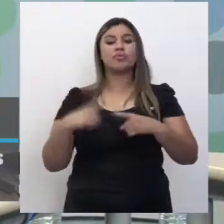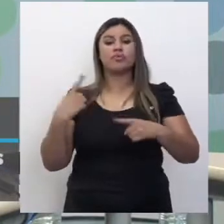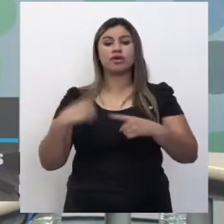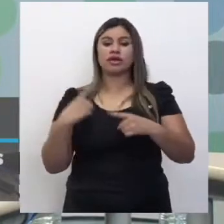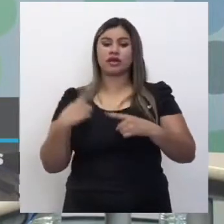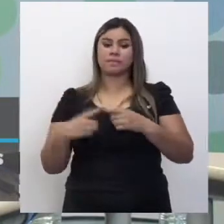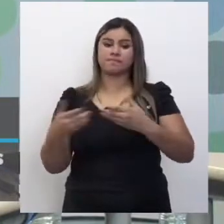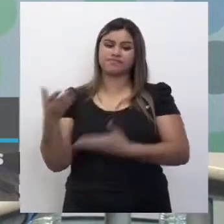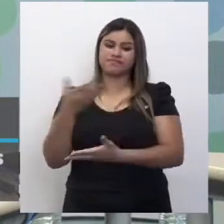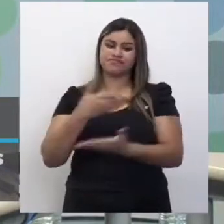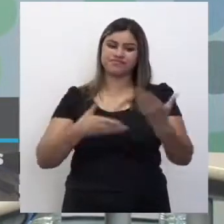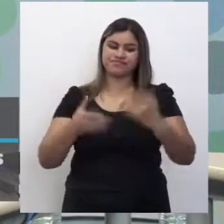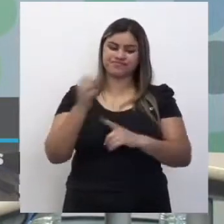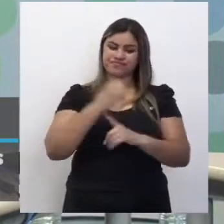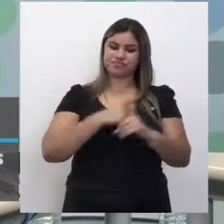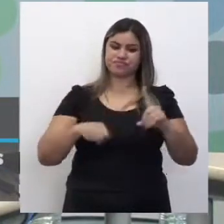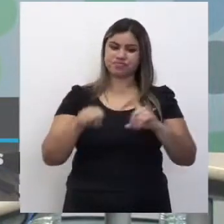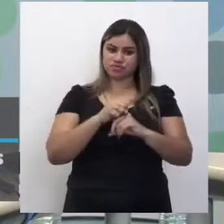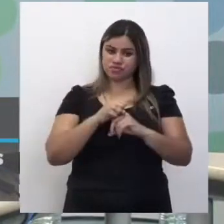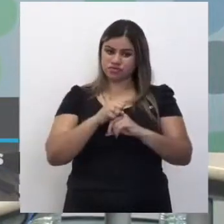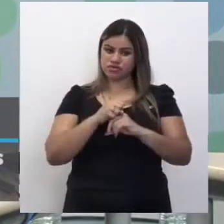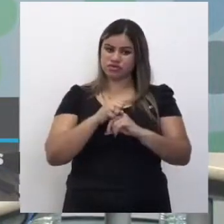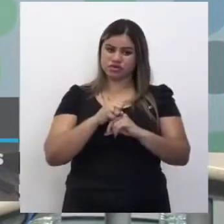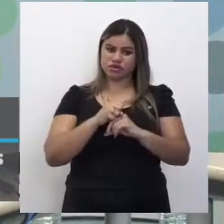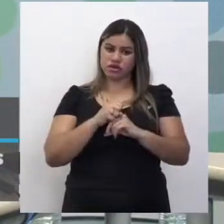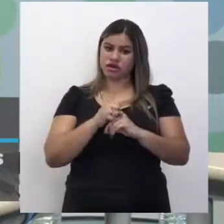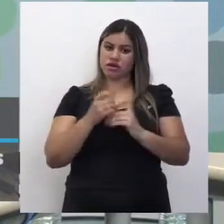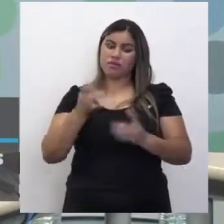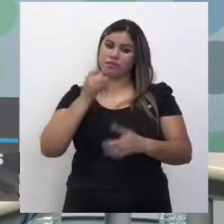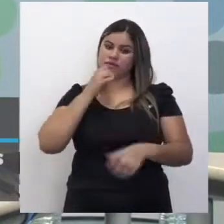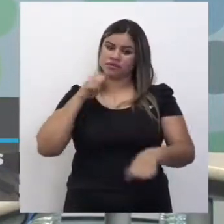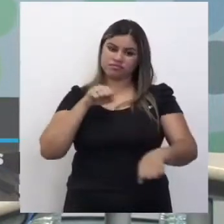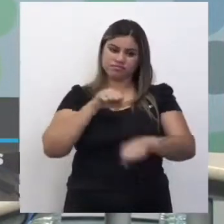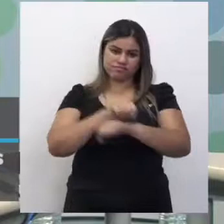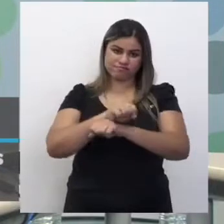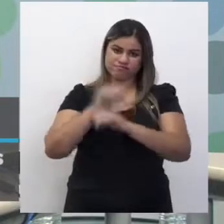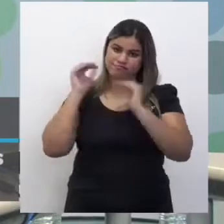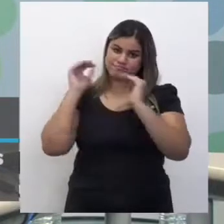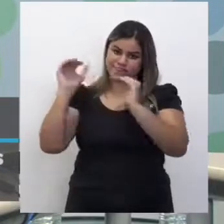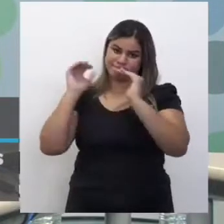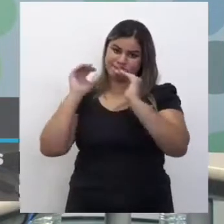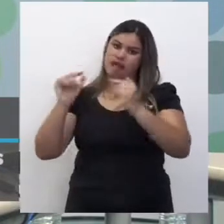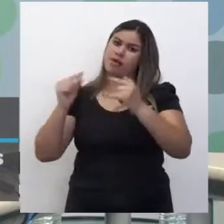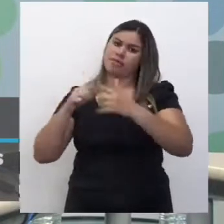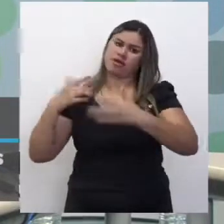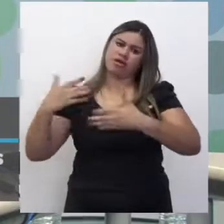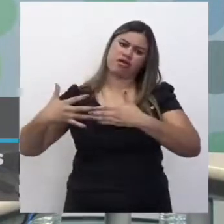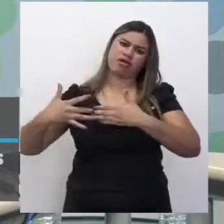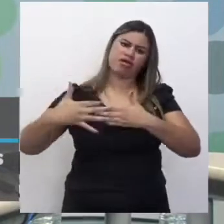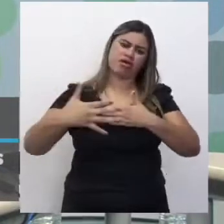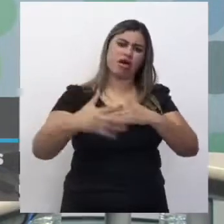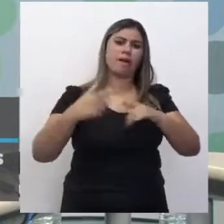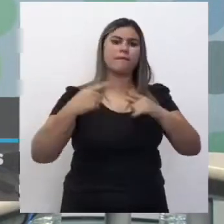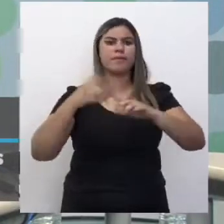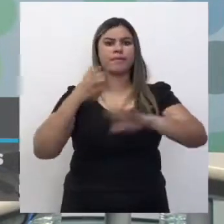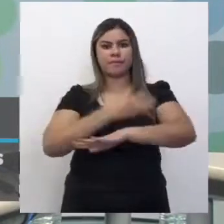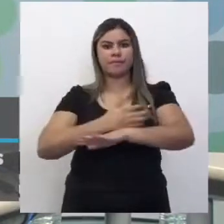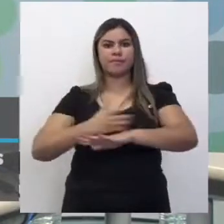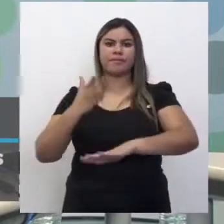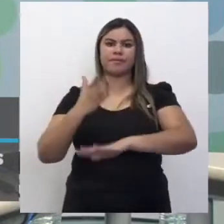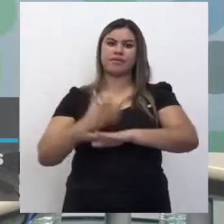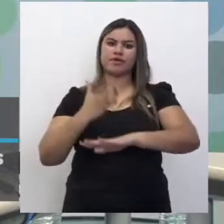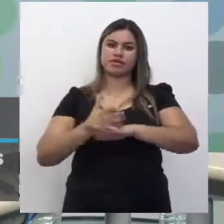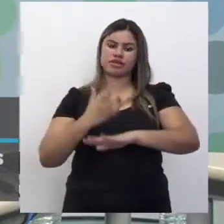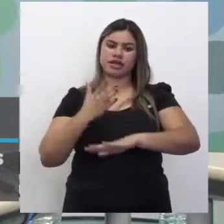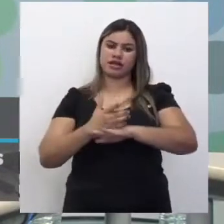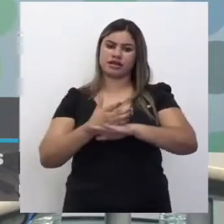nas relações sociais, a servidão, por exemplo, ela se estendeu durante toda a modernidade, entrando aí na